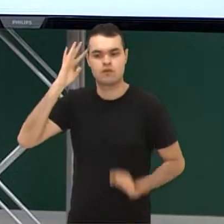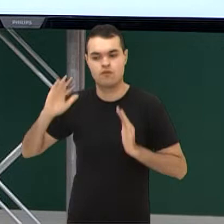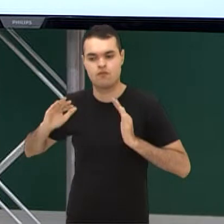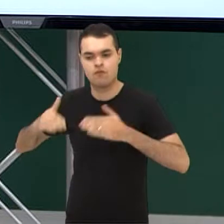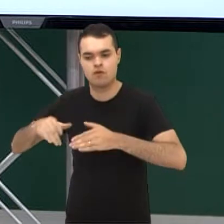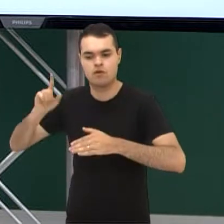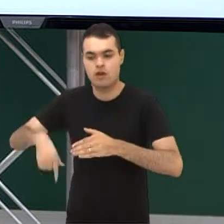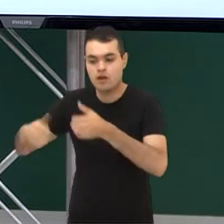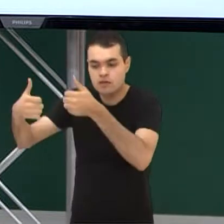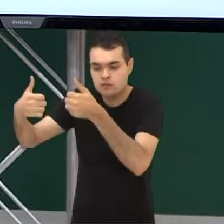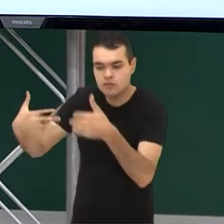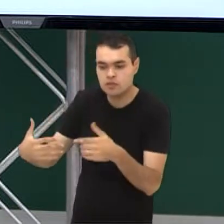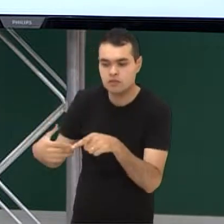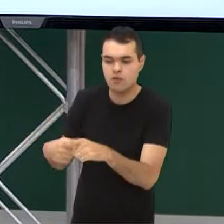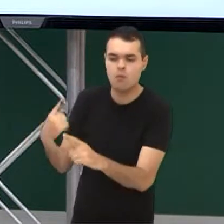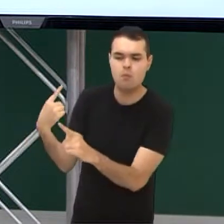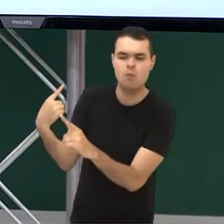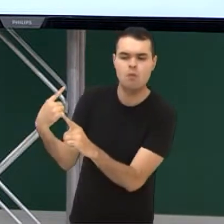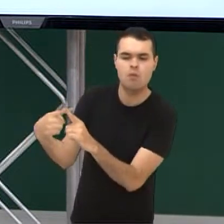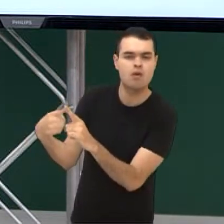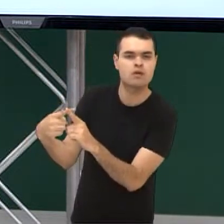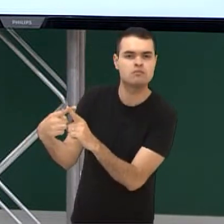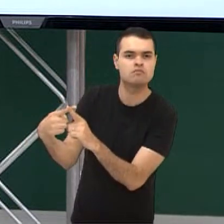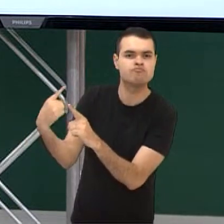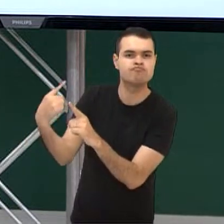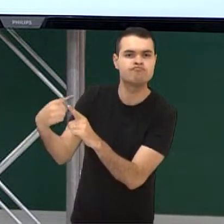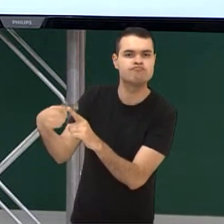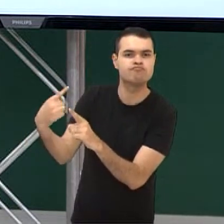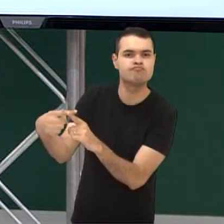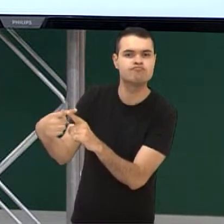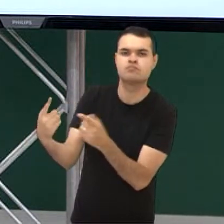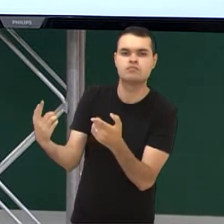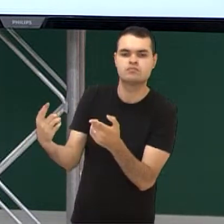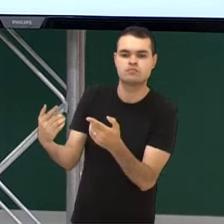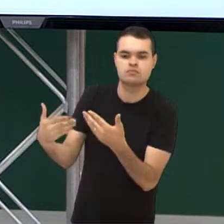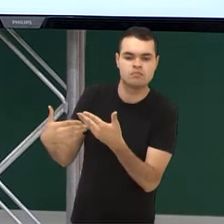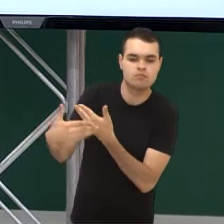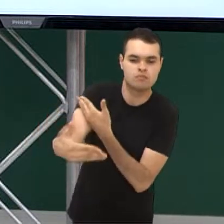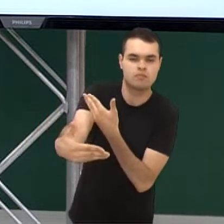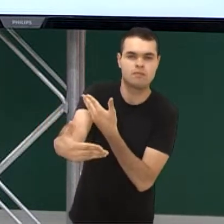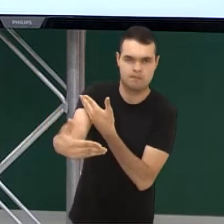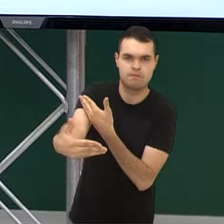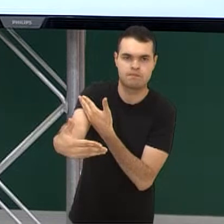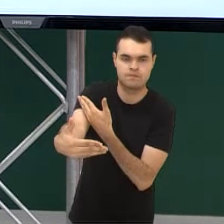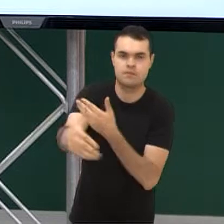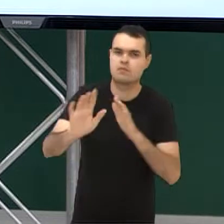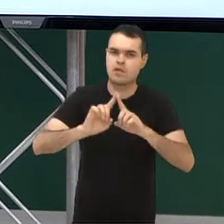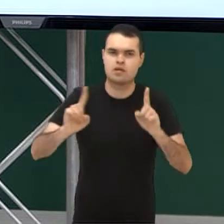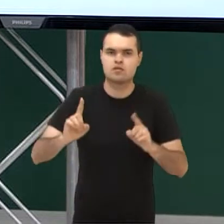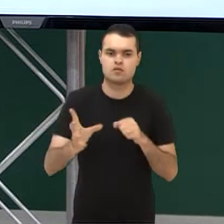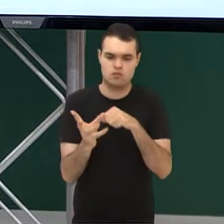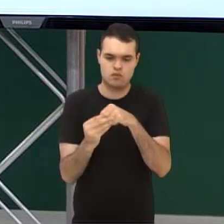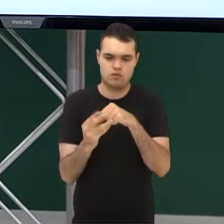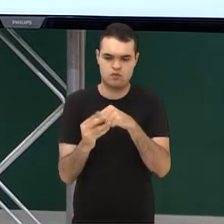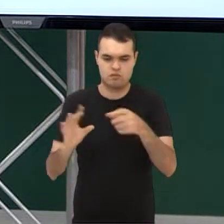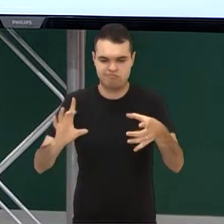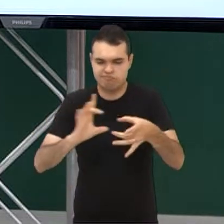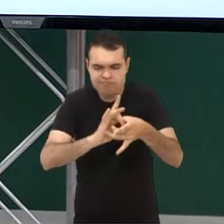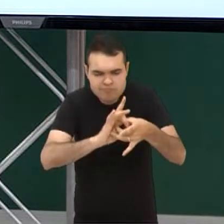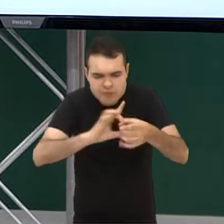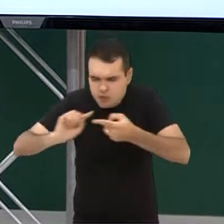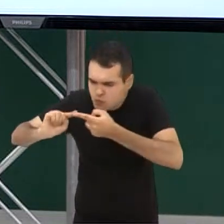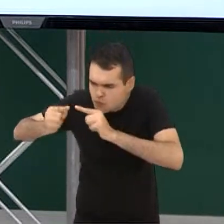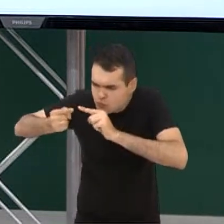É a explicação do porquê dessas coisas, né? De como elas se sucedem. Mas é óbvio que esses conhecimentos estão